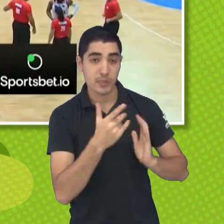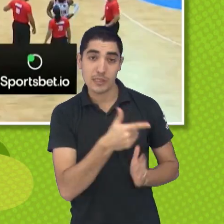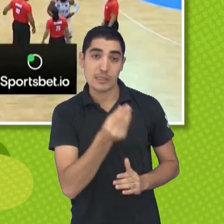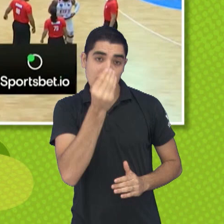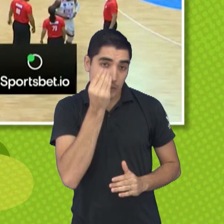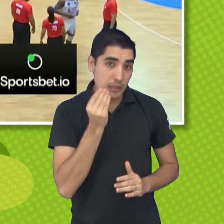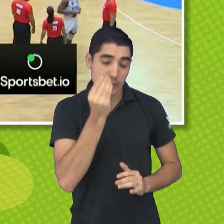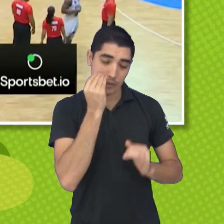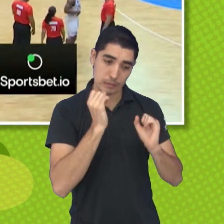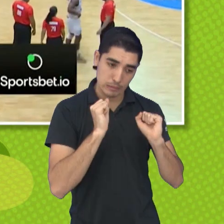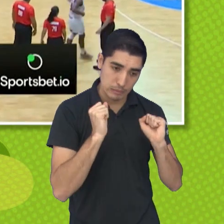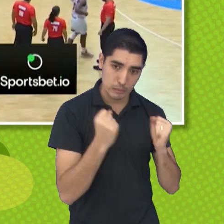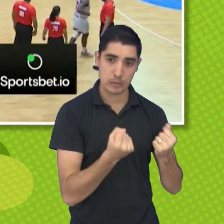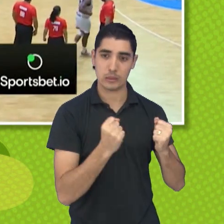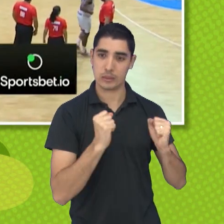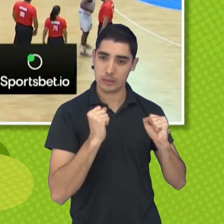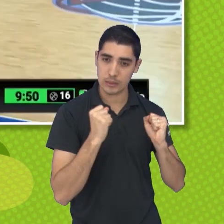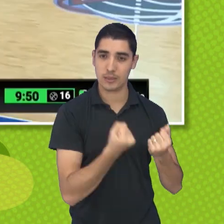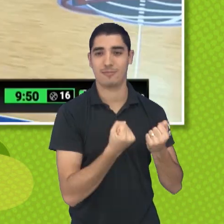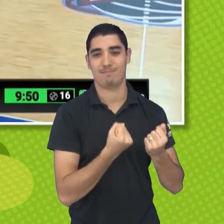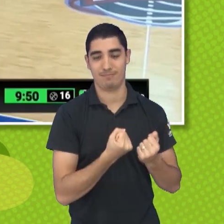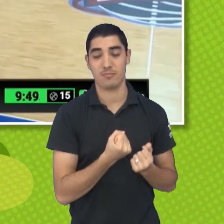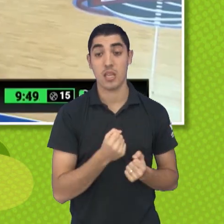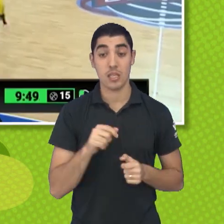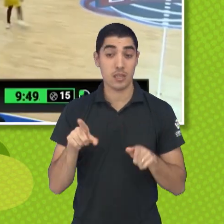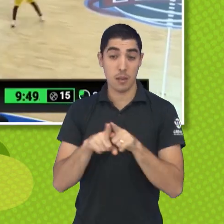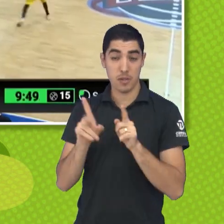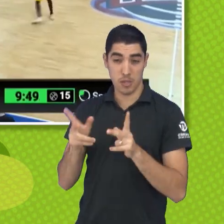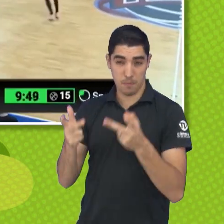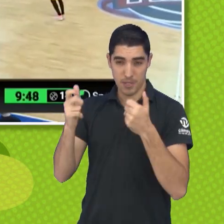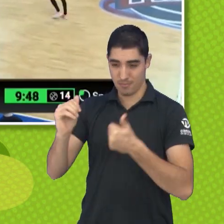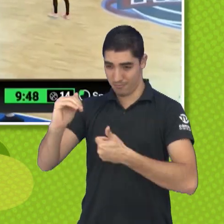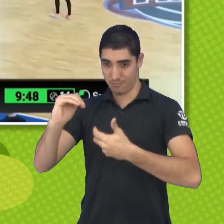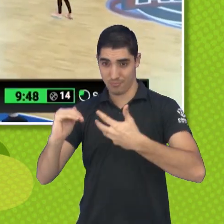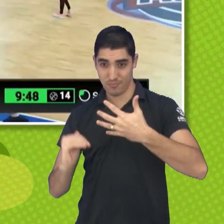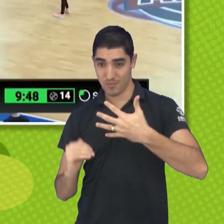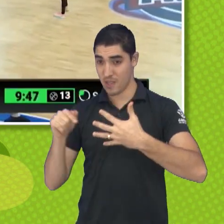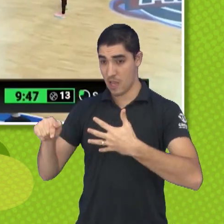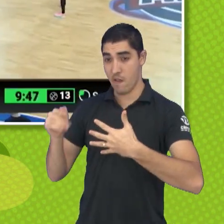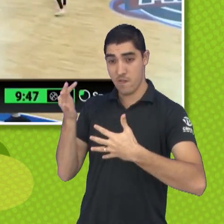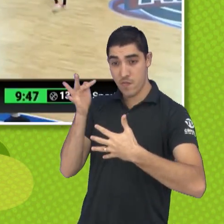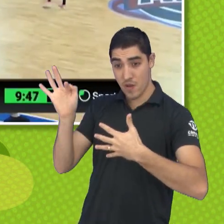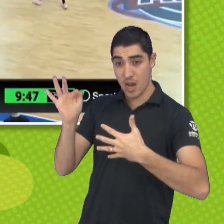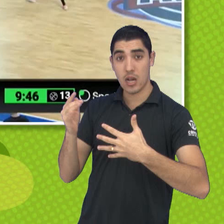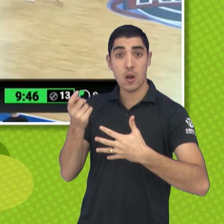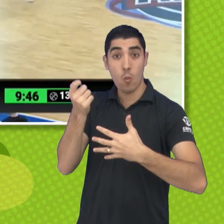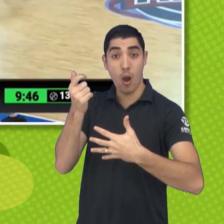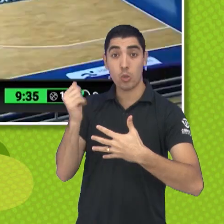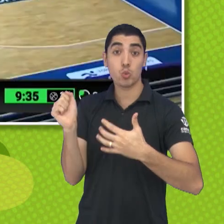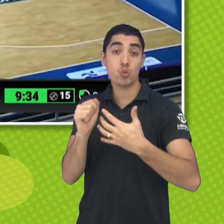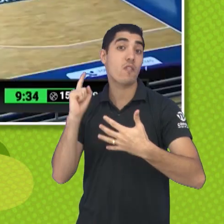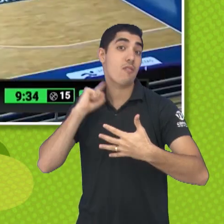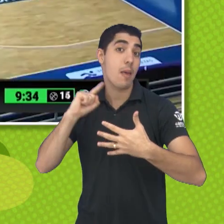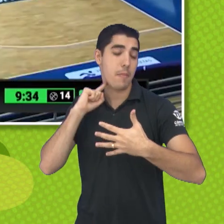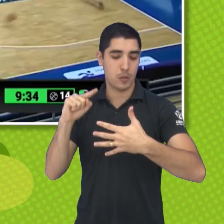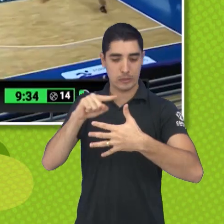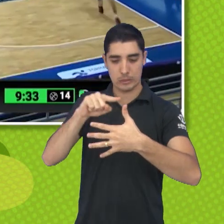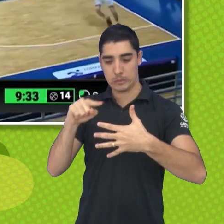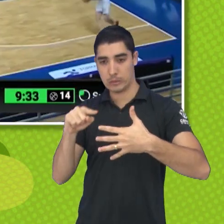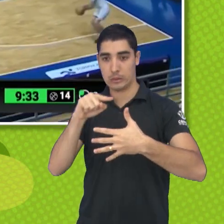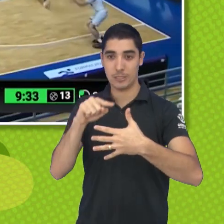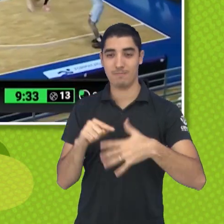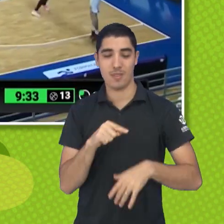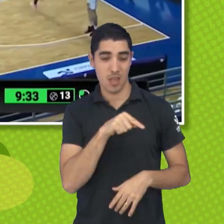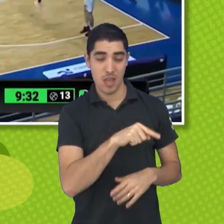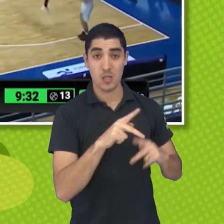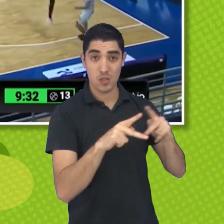reerguer, mas até pela tabela a gente vê que Franca está lá em cima disputando com o Flamengo as primeiras posições, enquanto o São José está tentando aí se